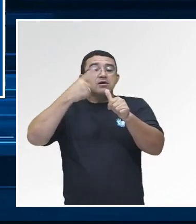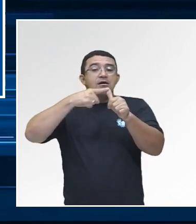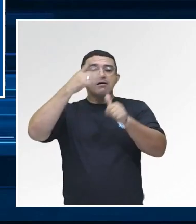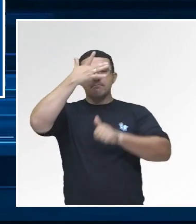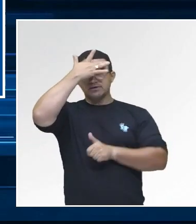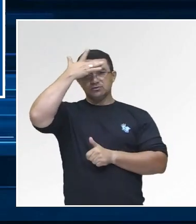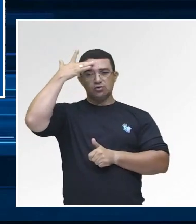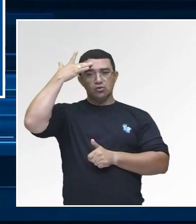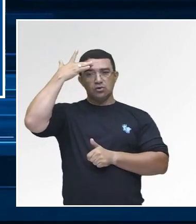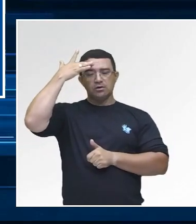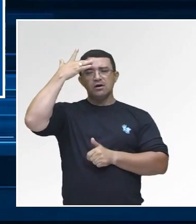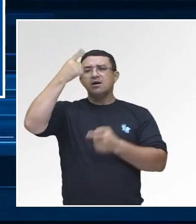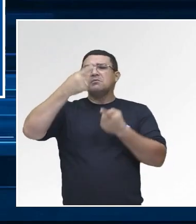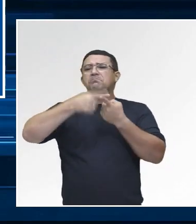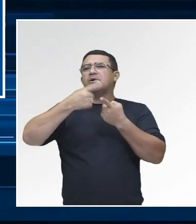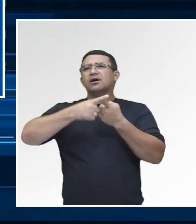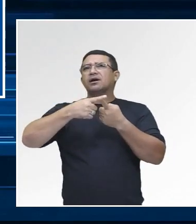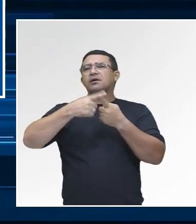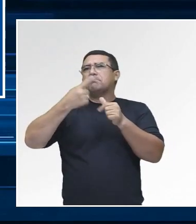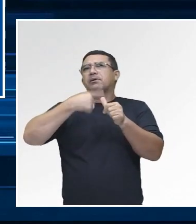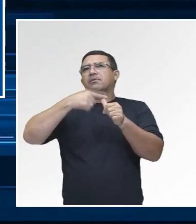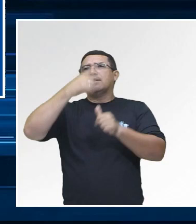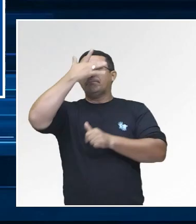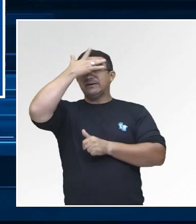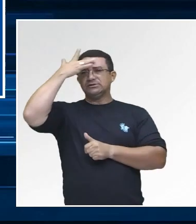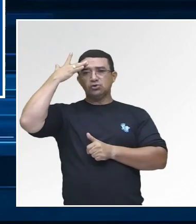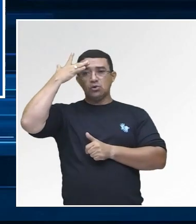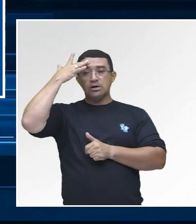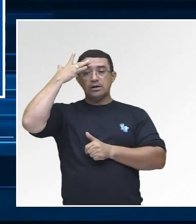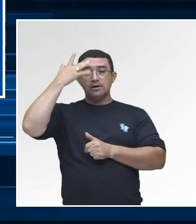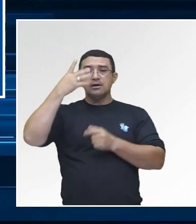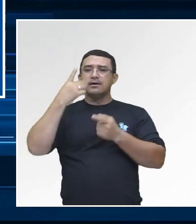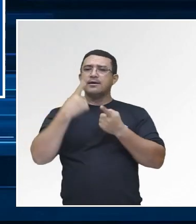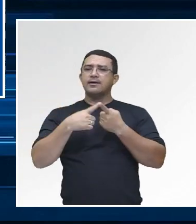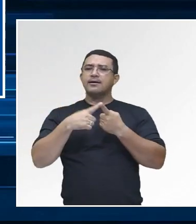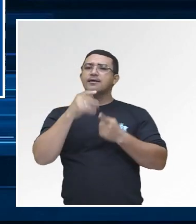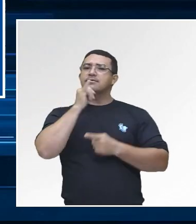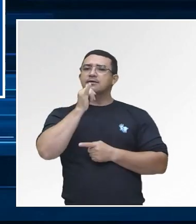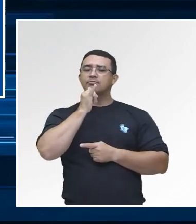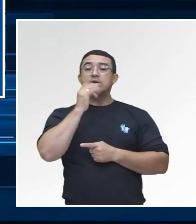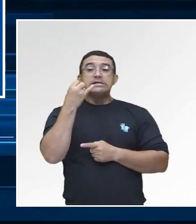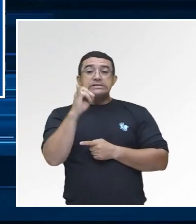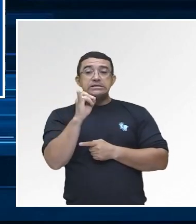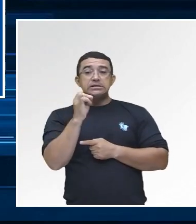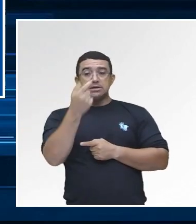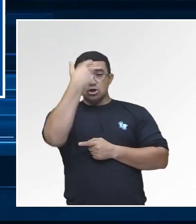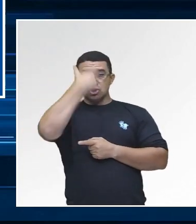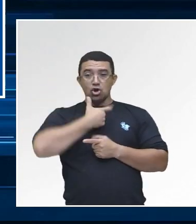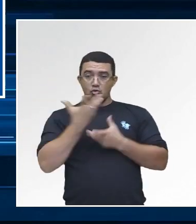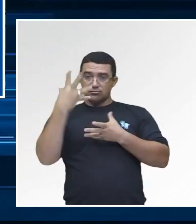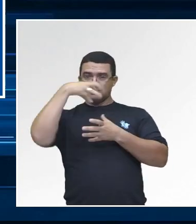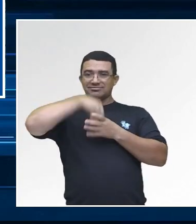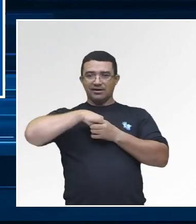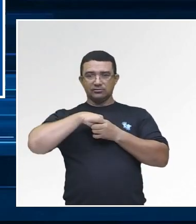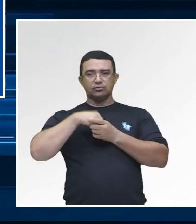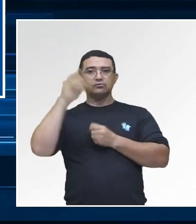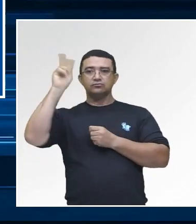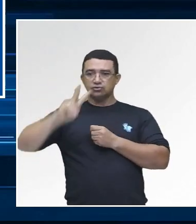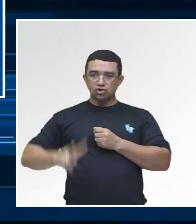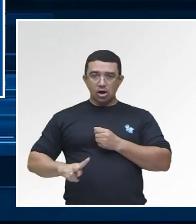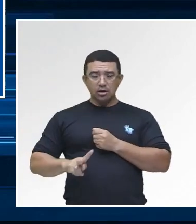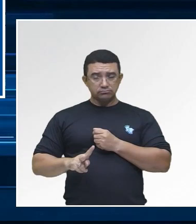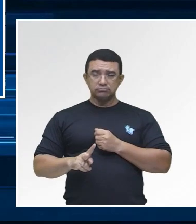que em primeira pessoa? Porque se eu estava lá dentro da situação, então eu vou